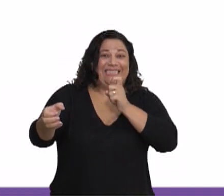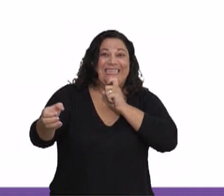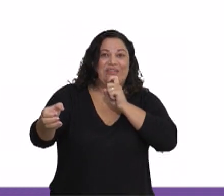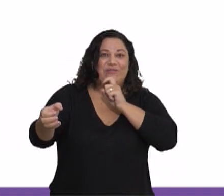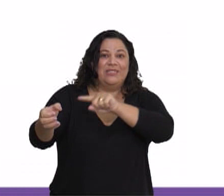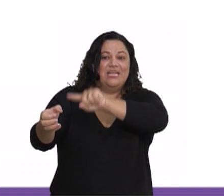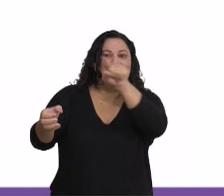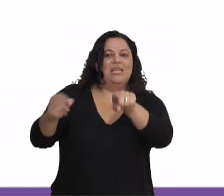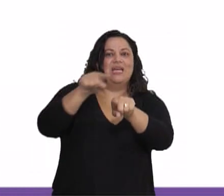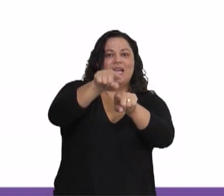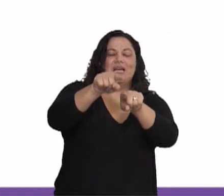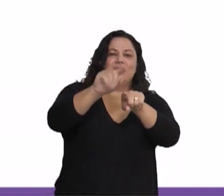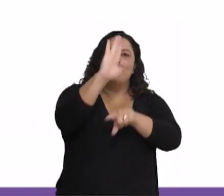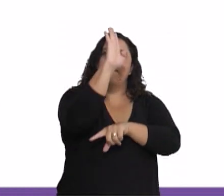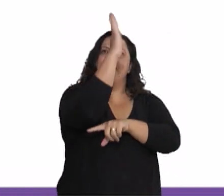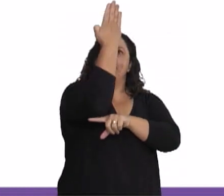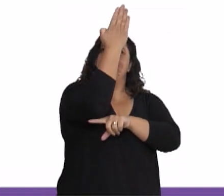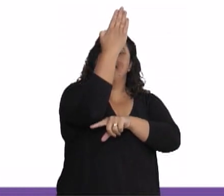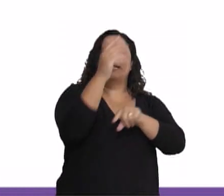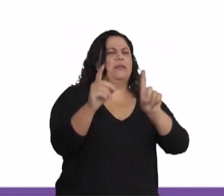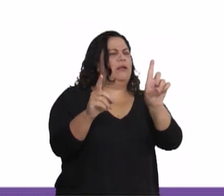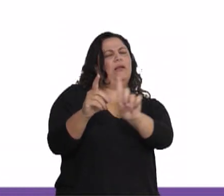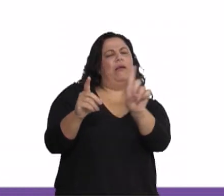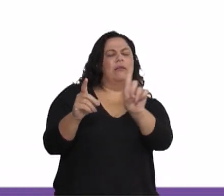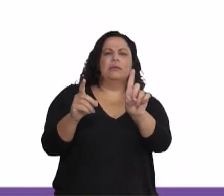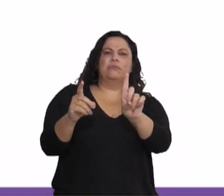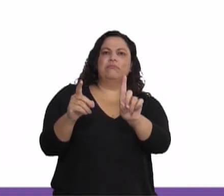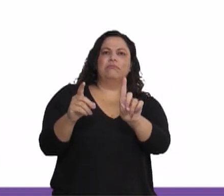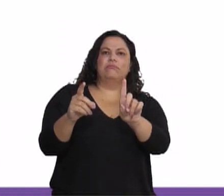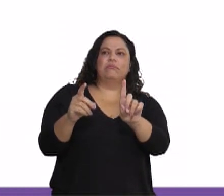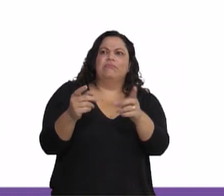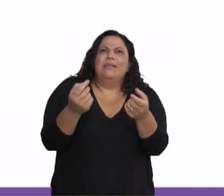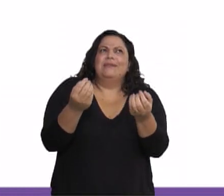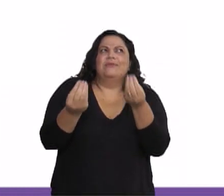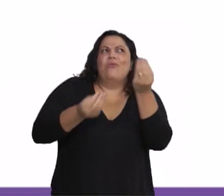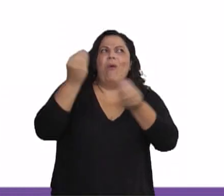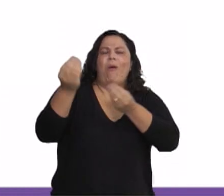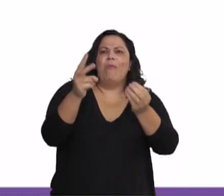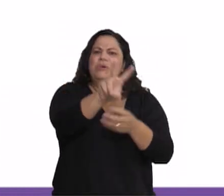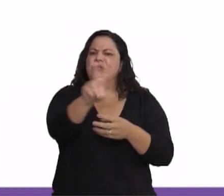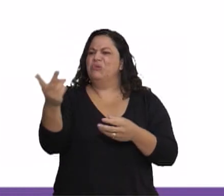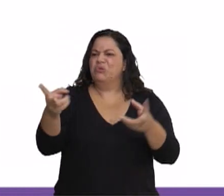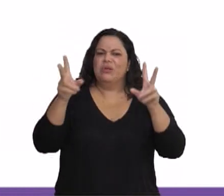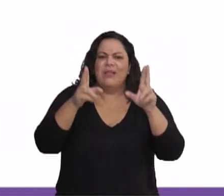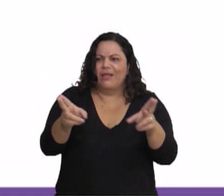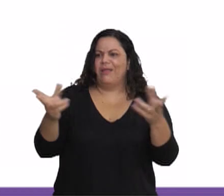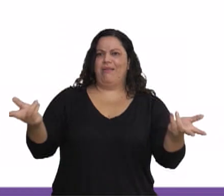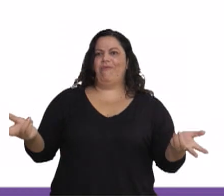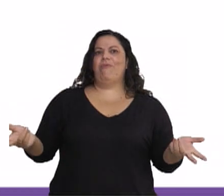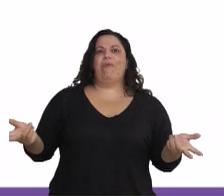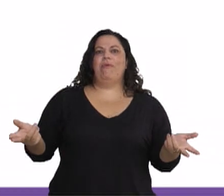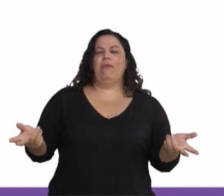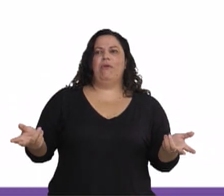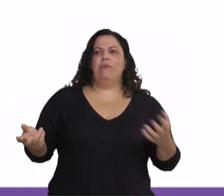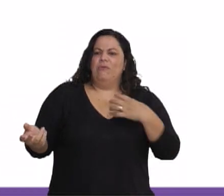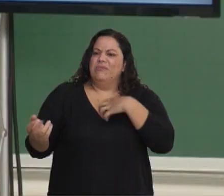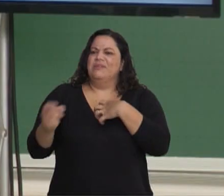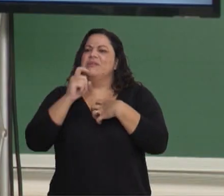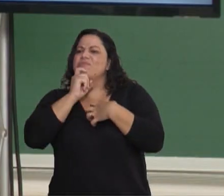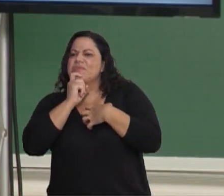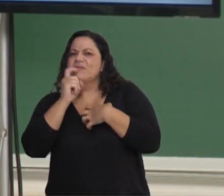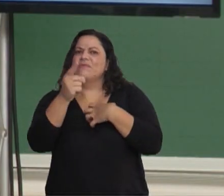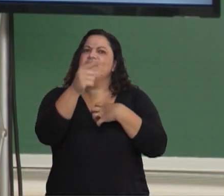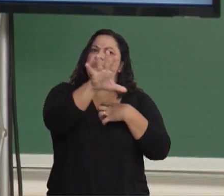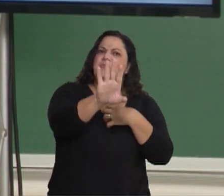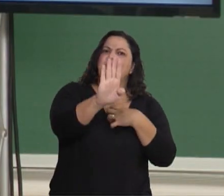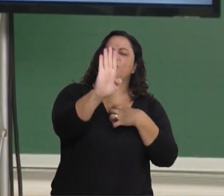mesmo assim, ambas estão à mesma temperatura. Como podemos perceber essa ideia? Um experimento simples que você pode fazer